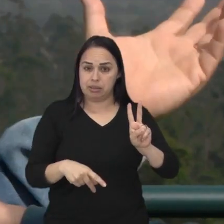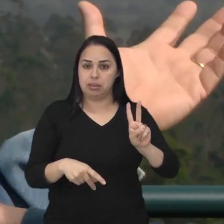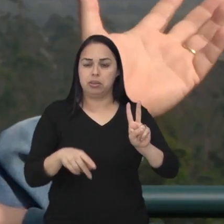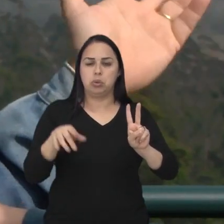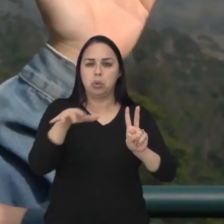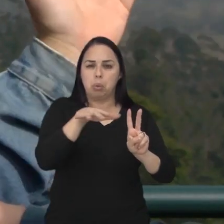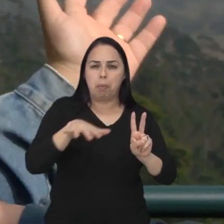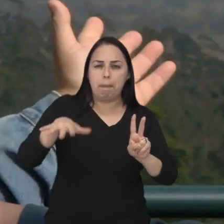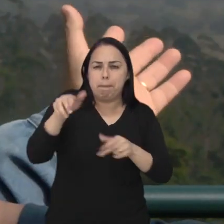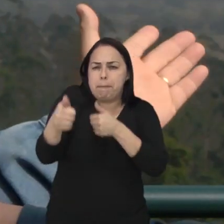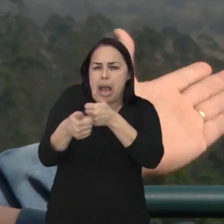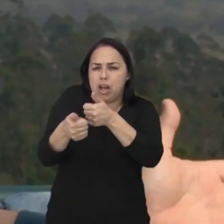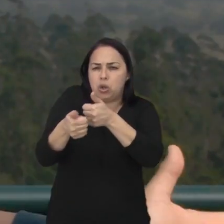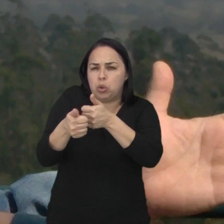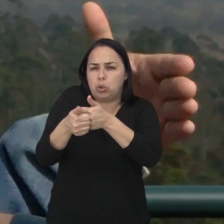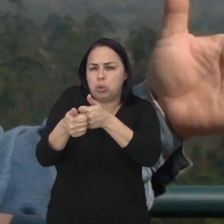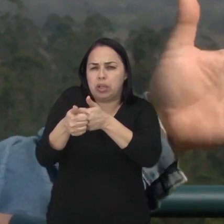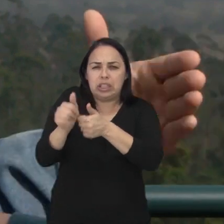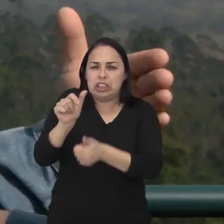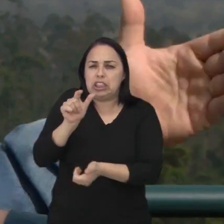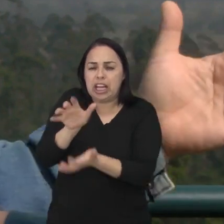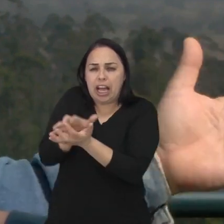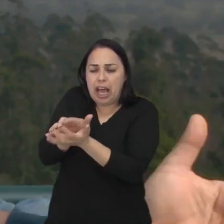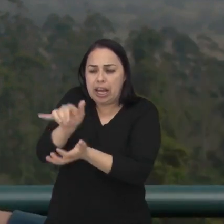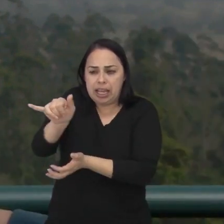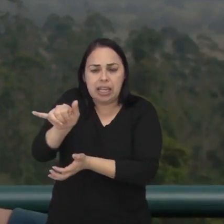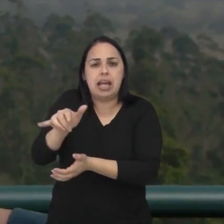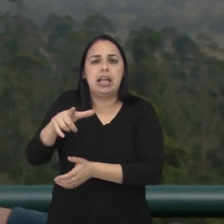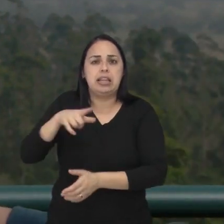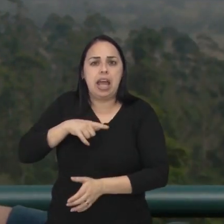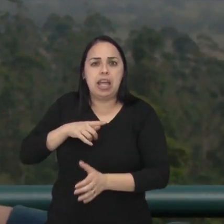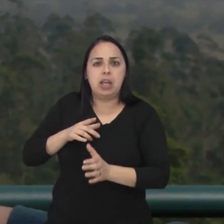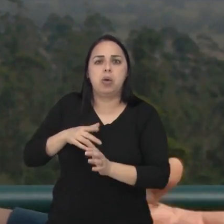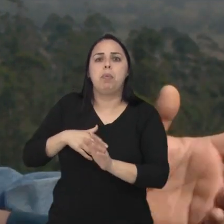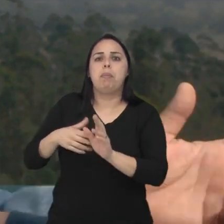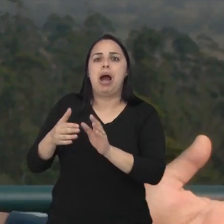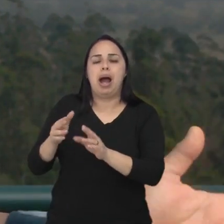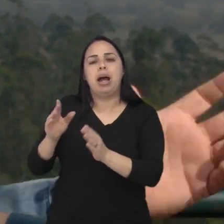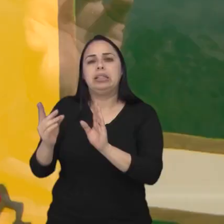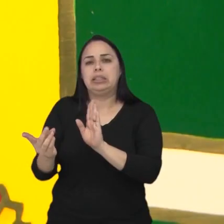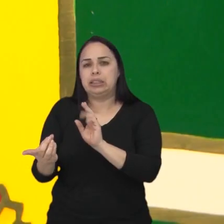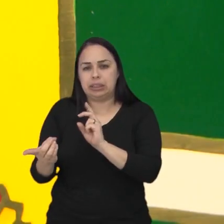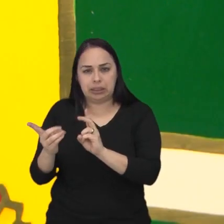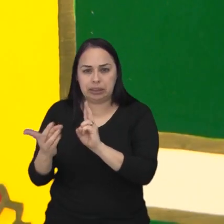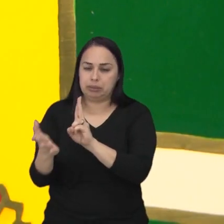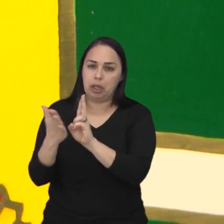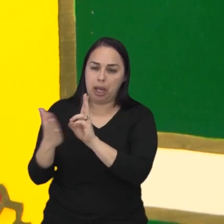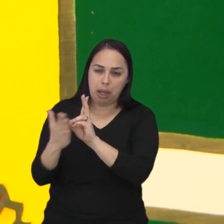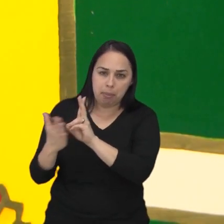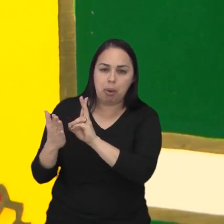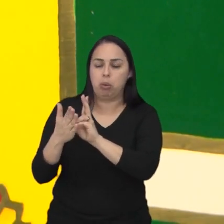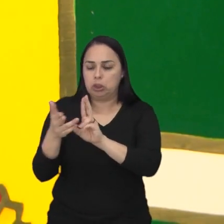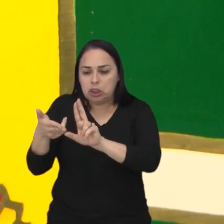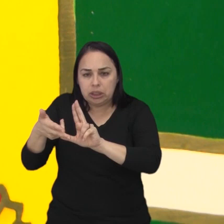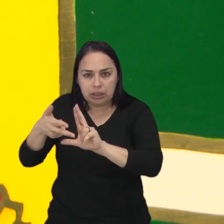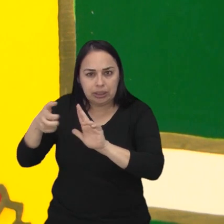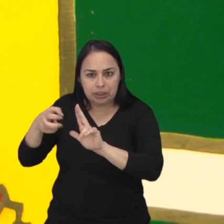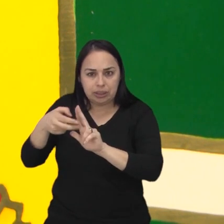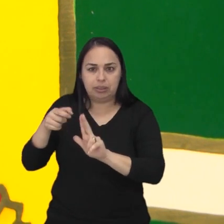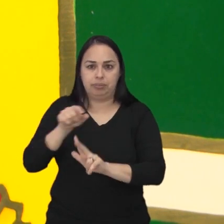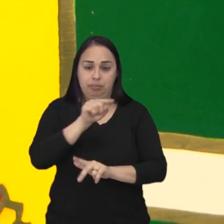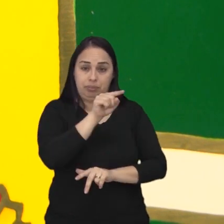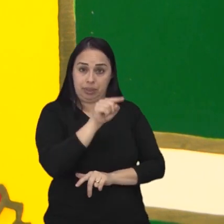povoamento, supostamente do povoamento ali do Rio Comprido, na divisa com Jacareí, pela Dutra. E no centro o brasão do José de